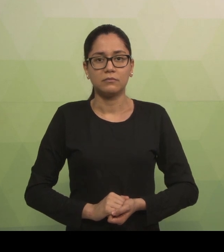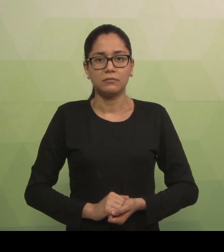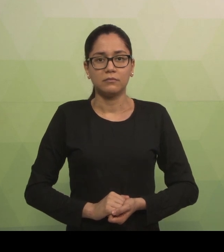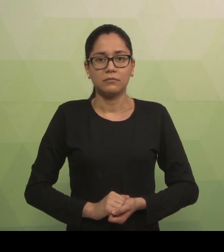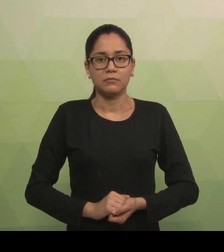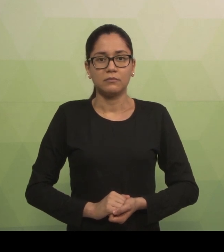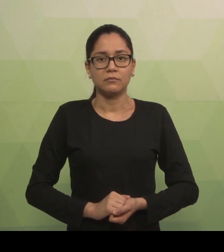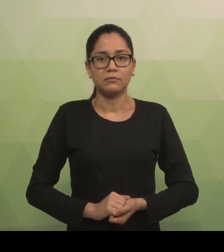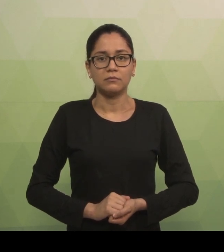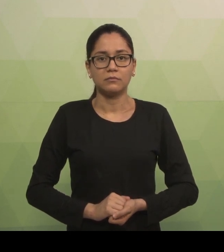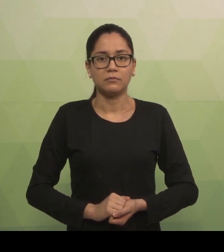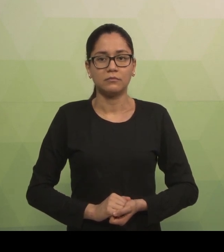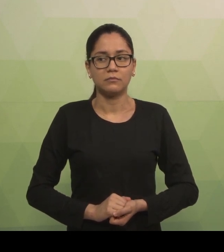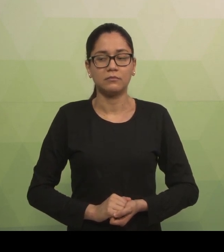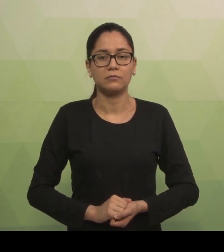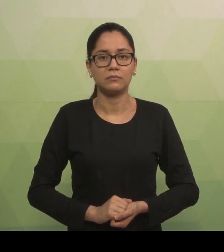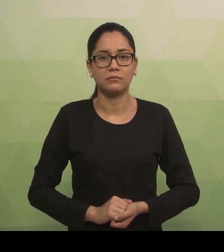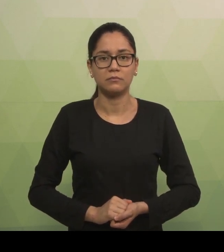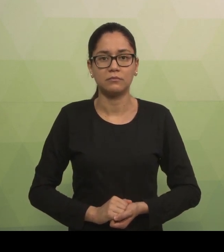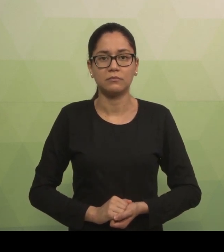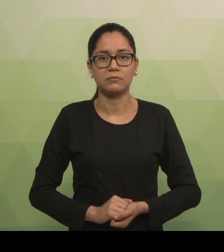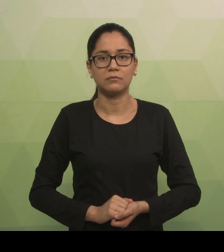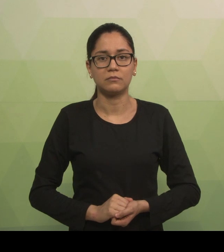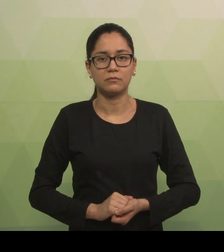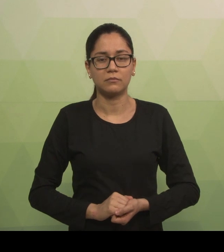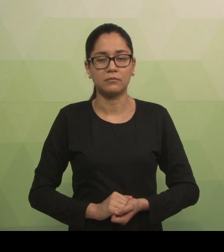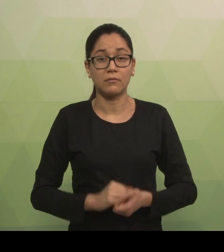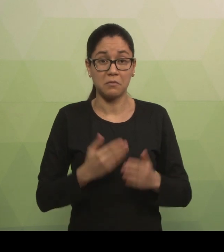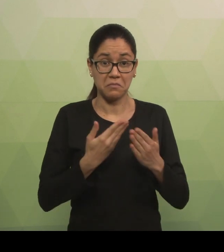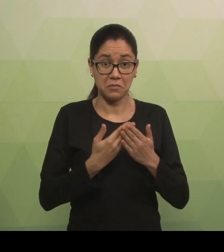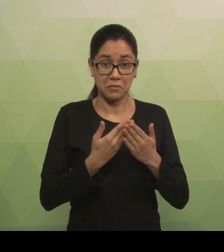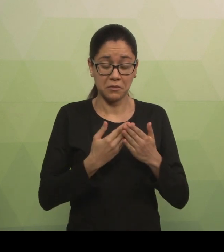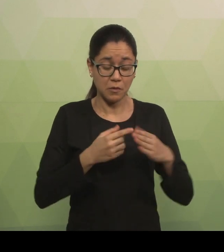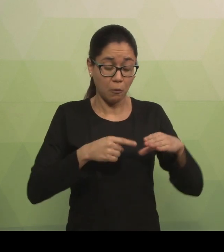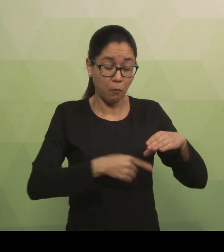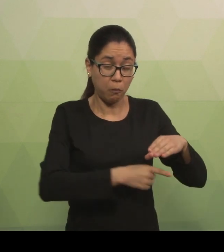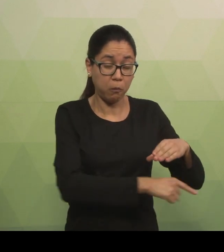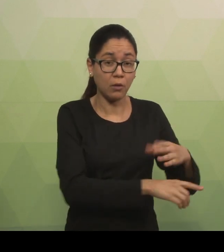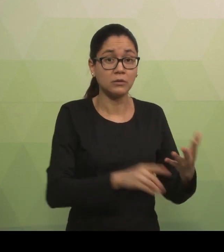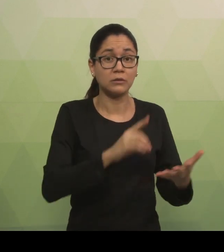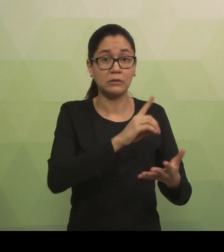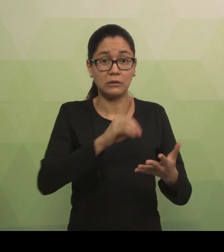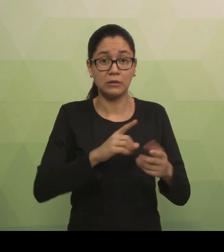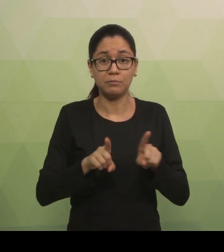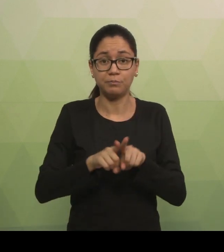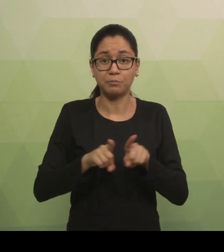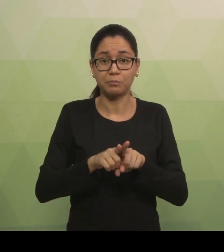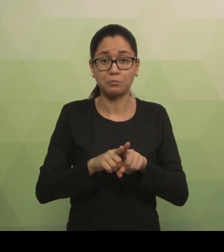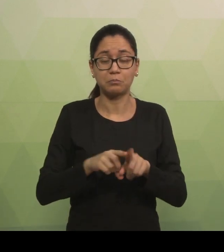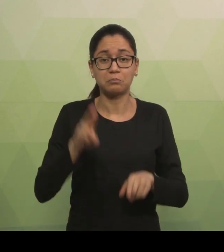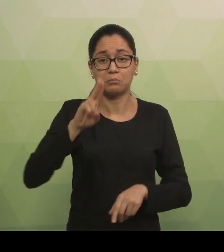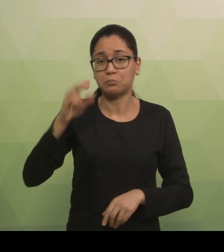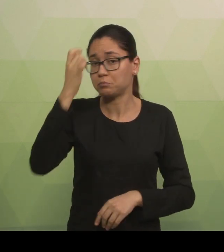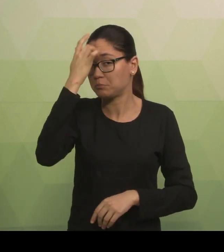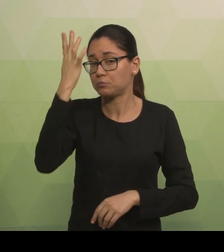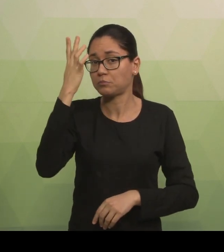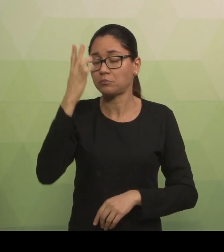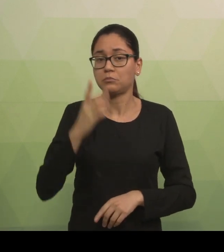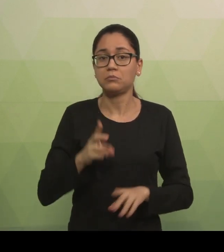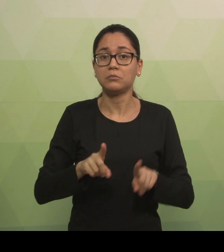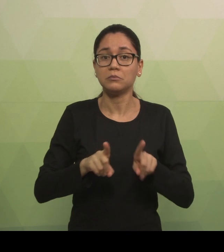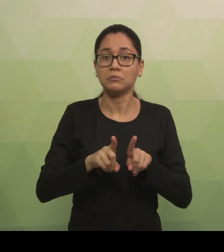memorização, eficácia e eficiência. Ao se aprofundar nos estudos de design e usabilidade, nós também